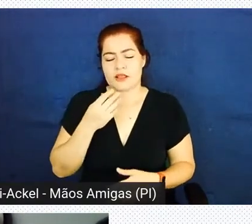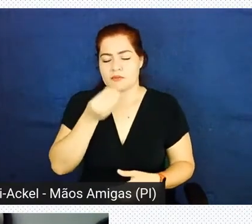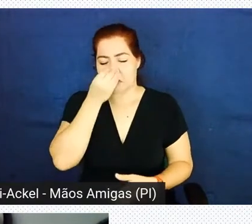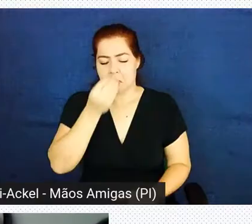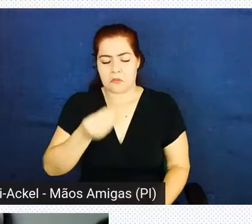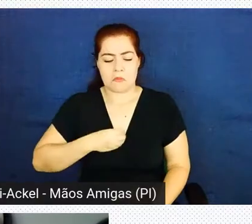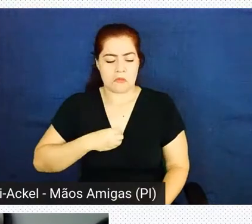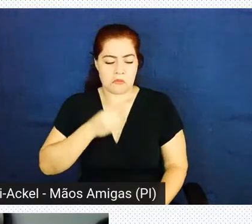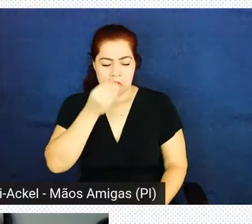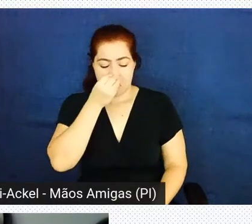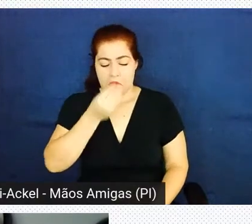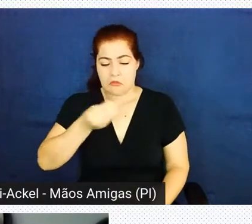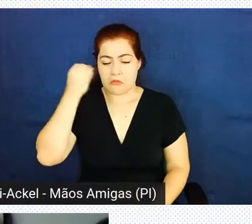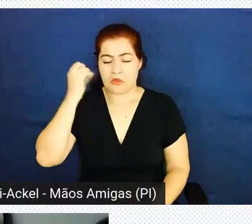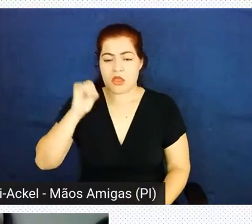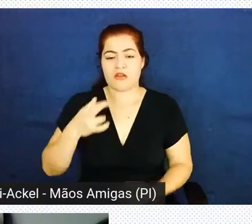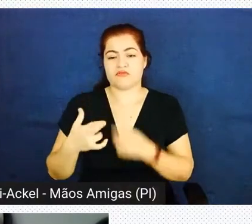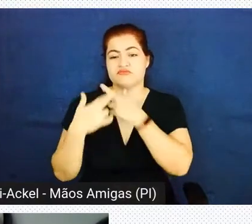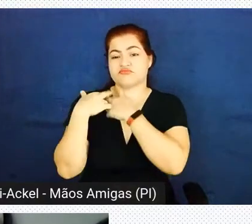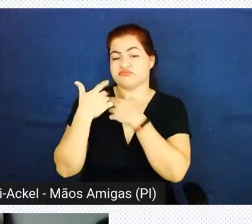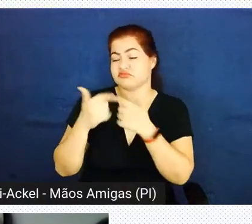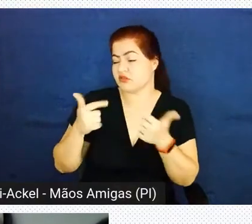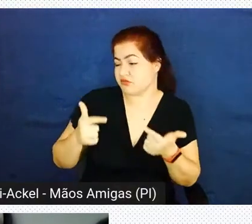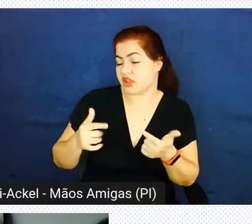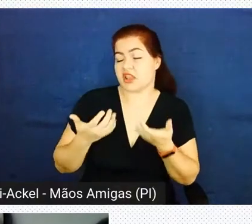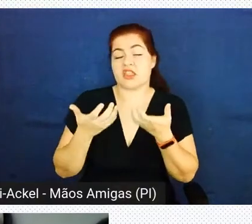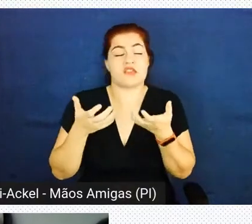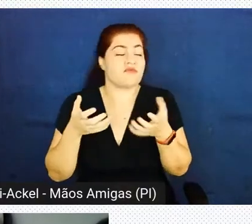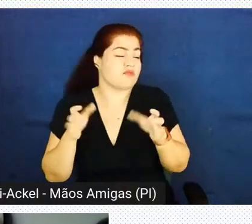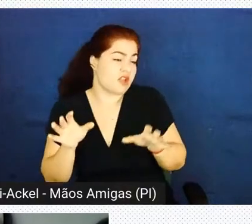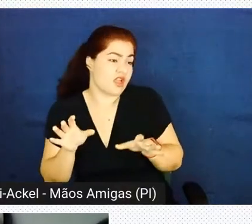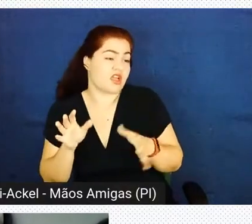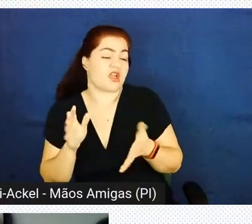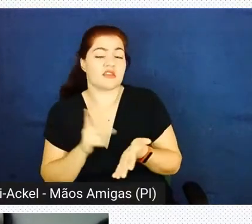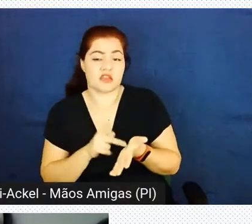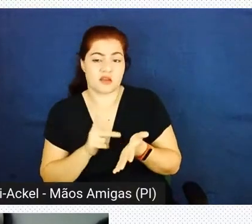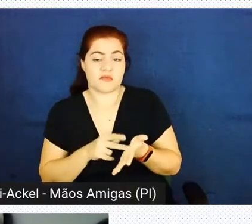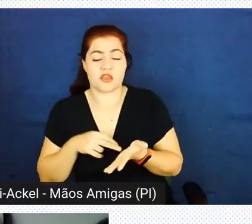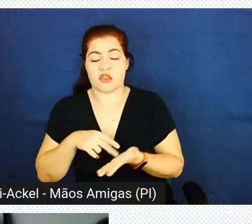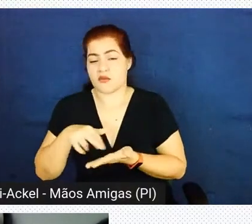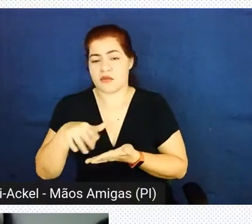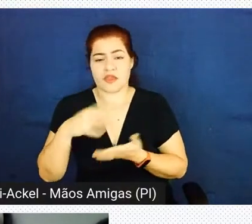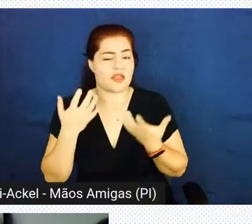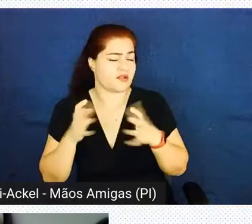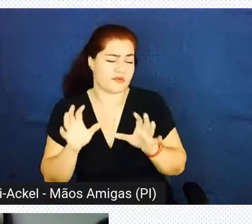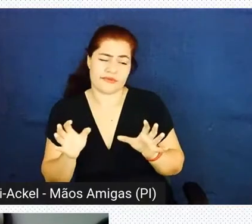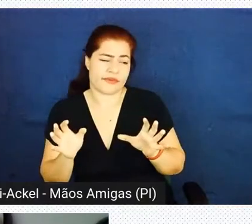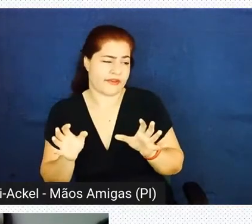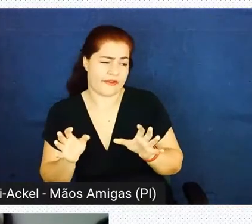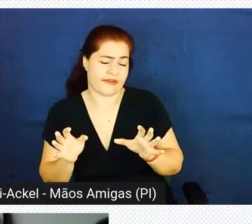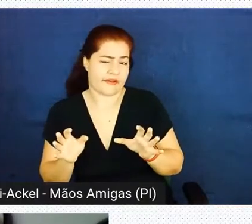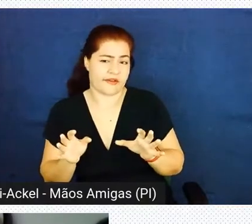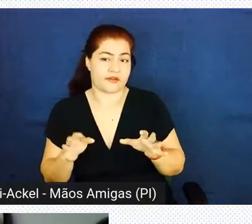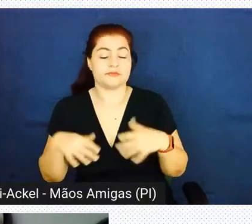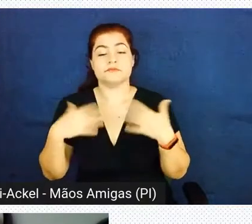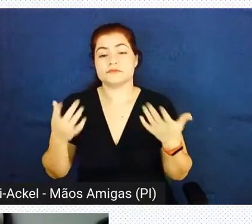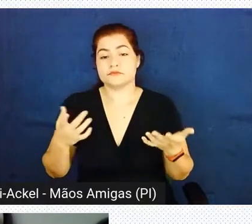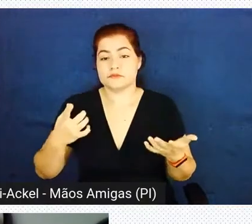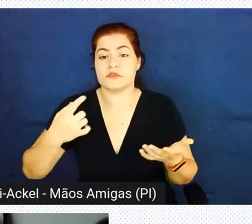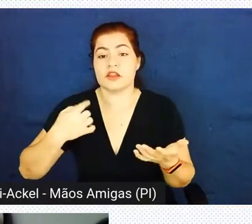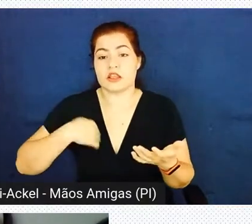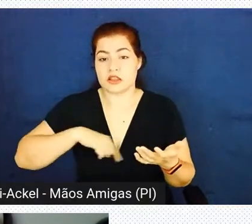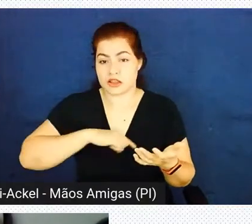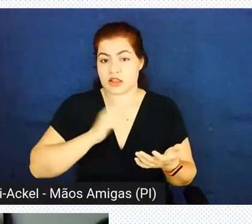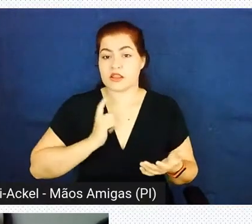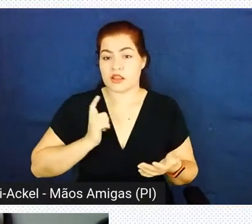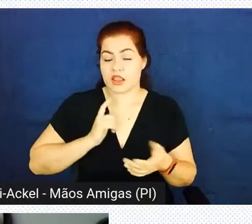por irresponsabilidade, por não querer também caminhar, não é? Então, assim, mas vai chegar o